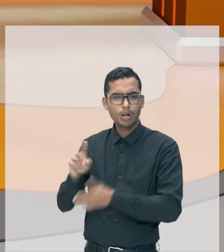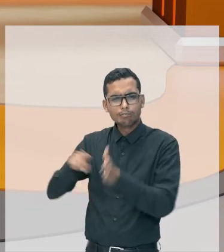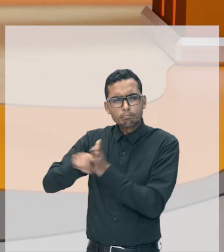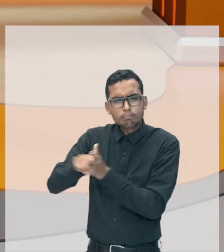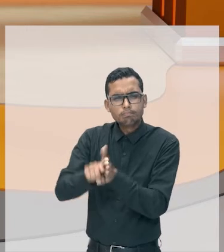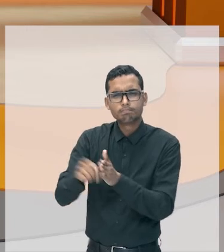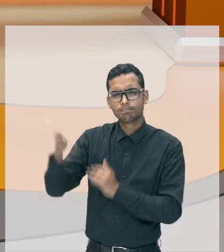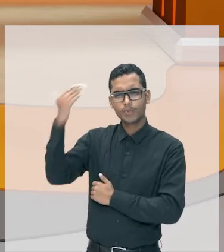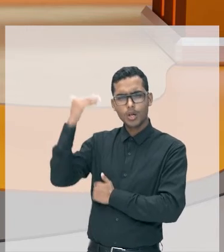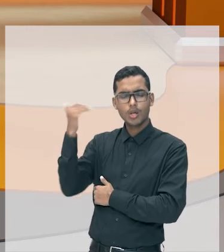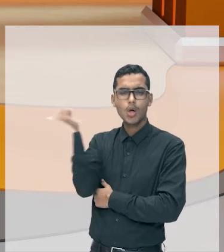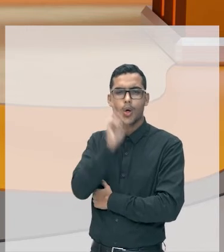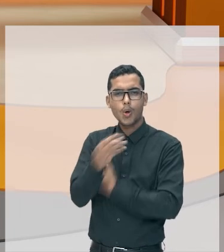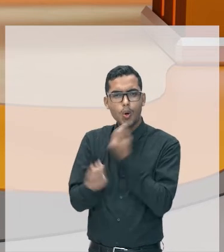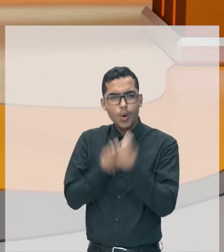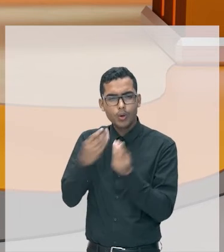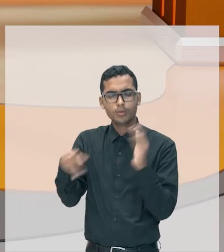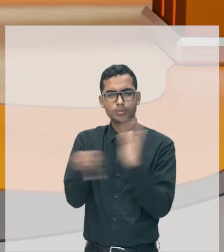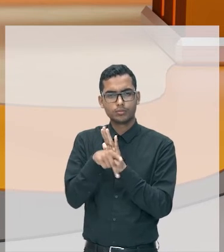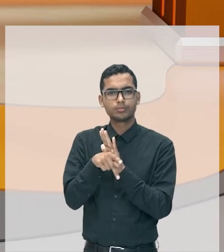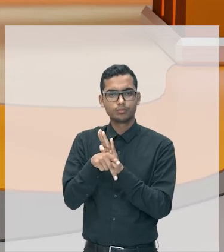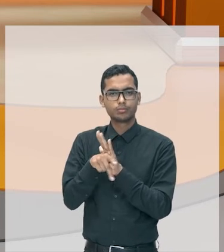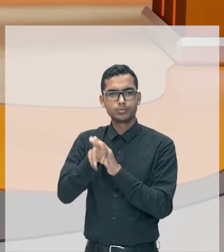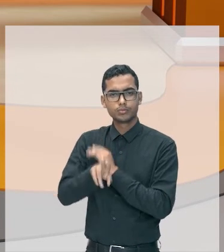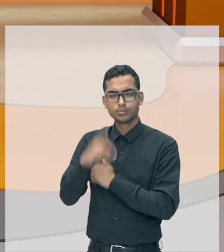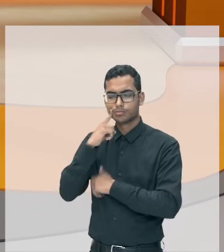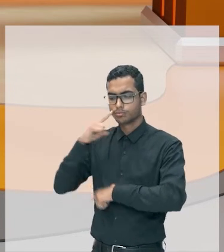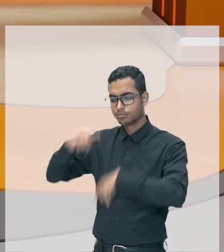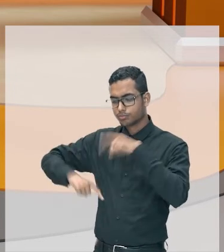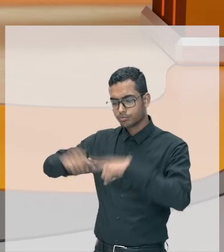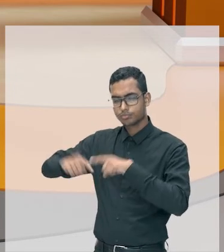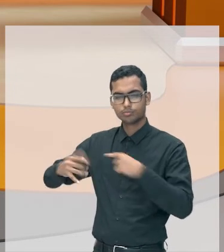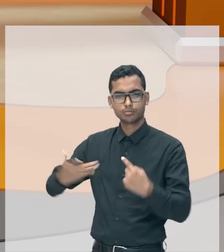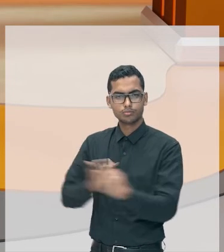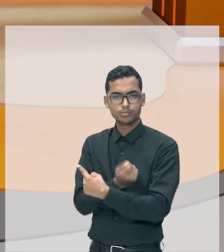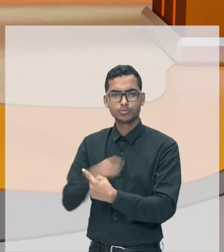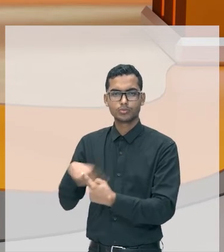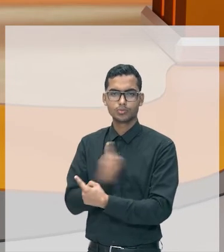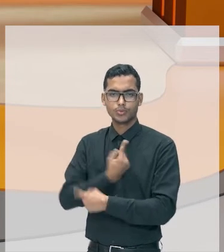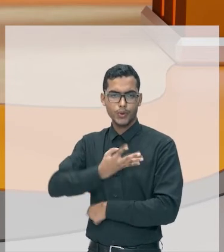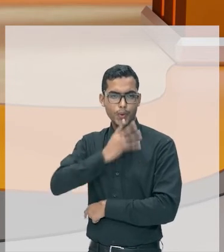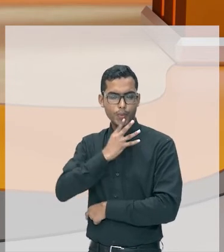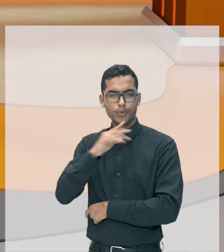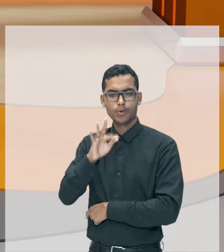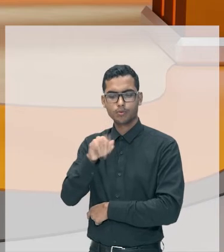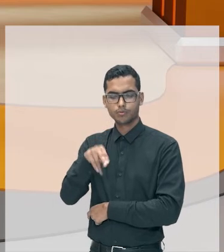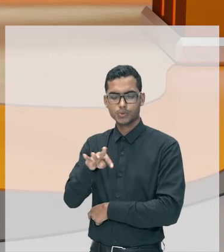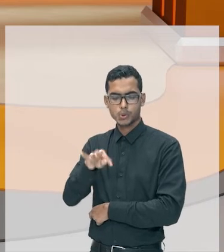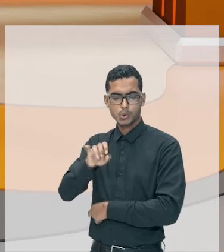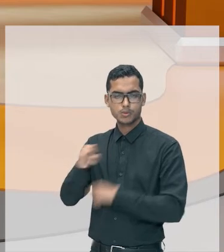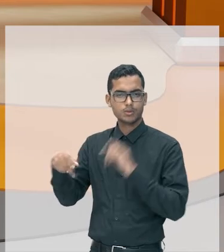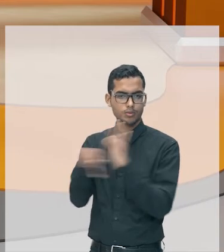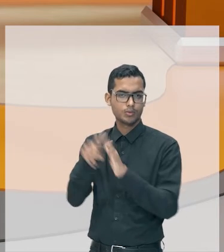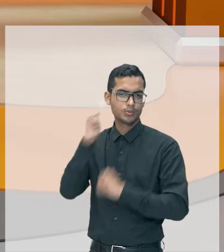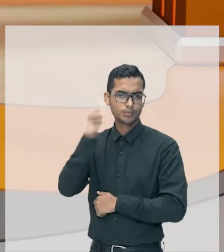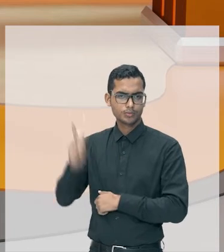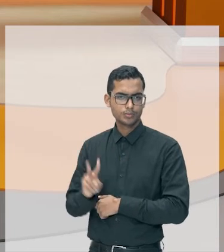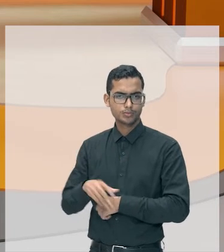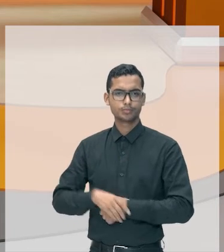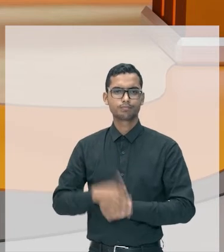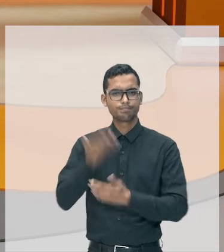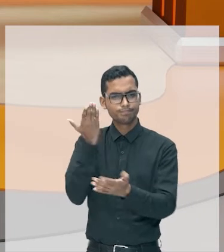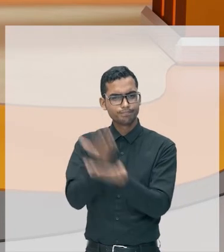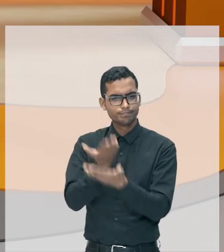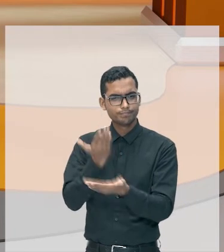a gente investiga através dessas pistas, e essas pistas é o que nós chamamos de fontes históricas, tá? E isso dá